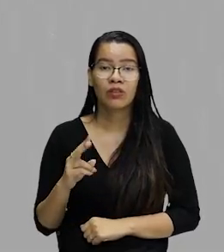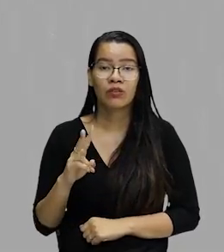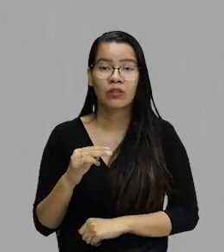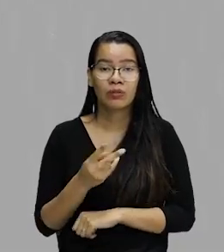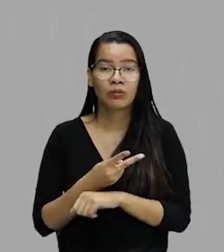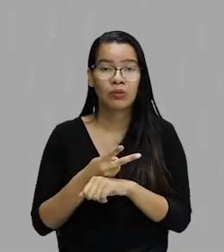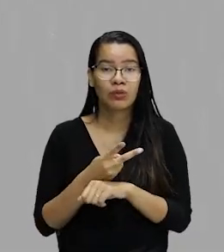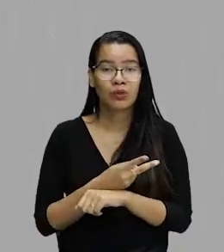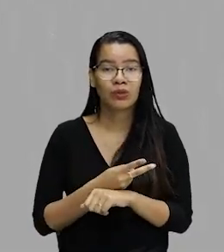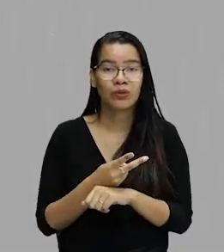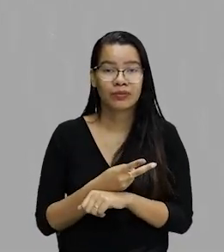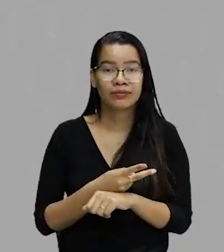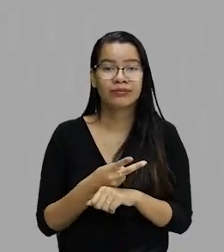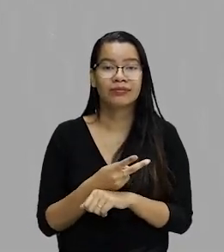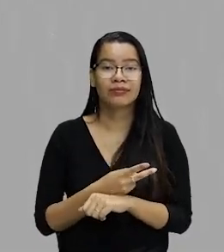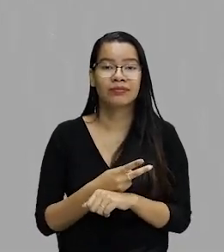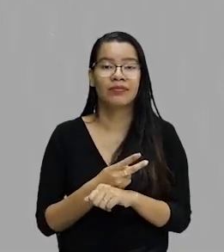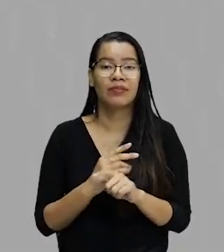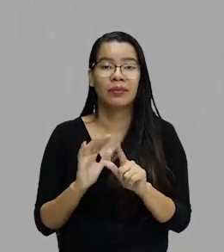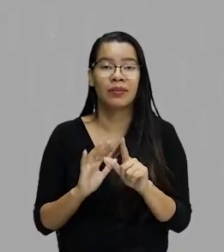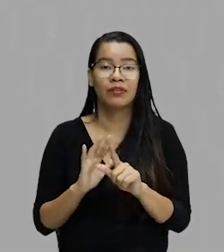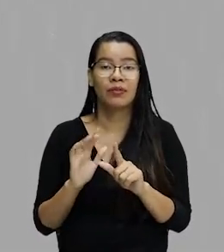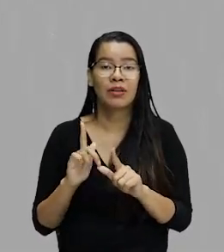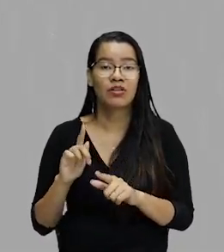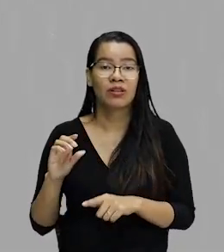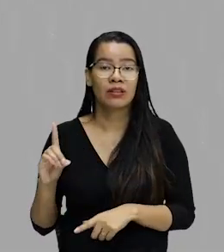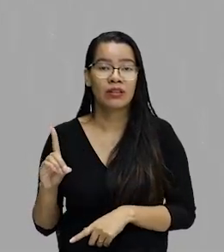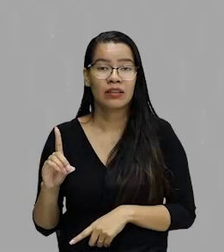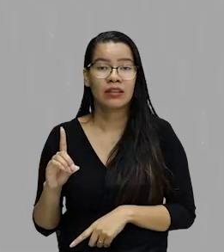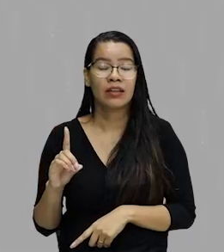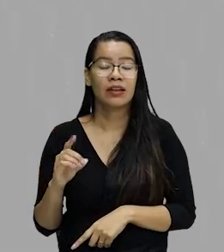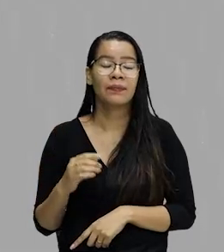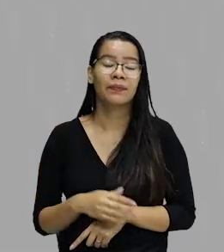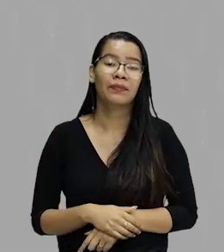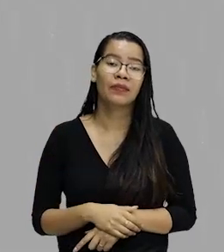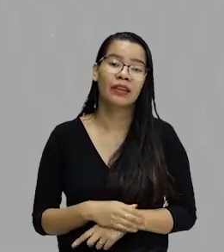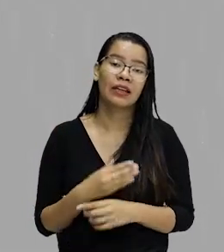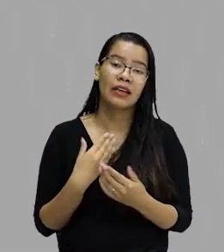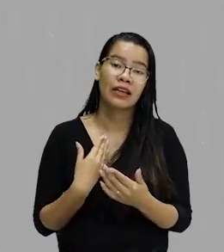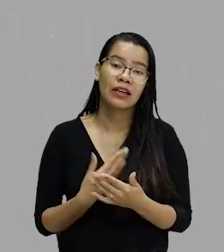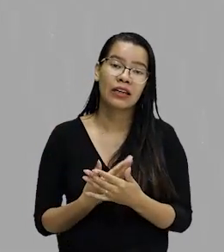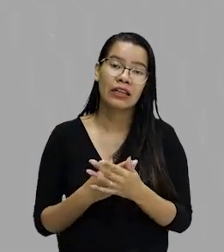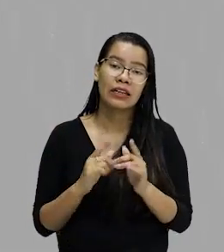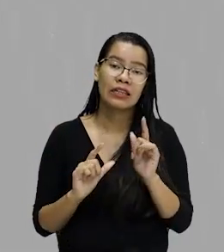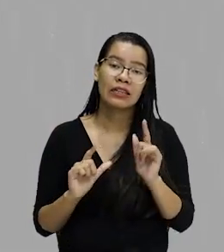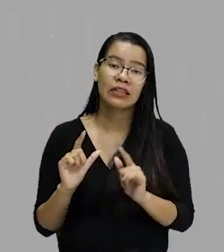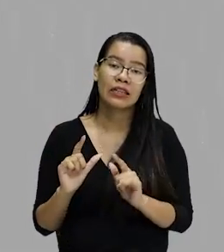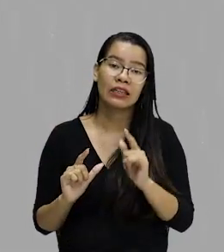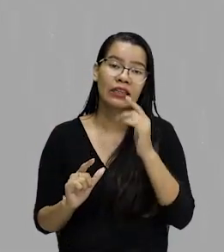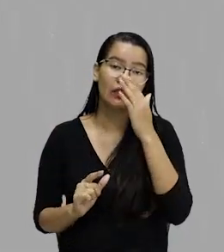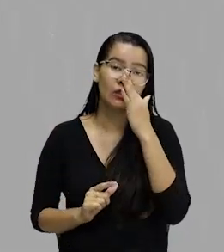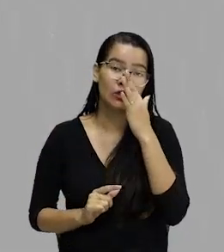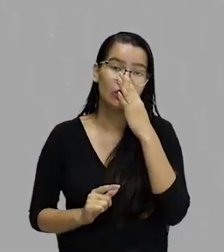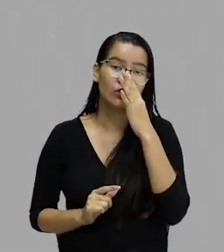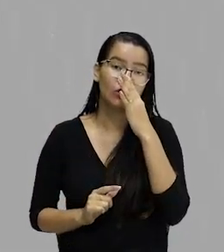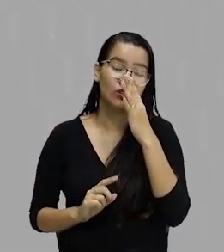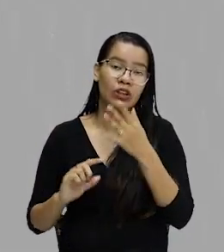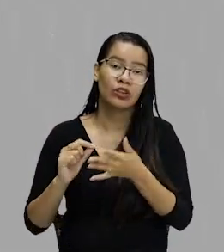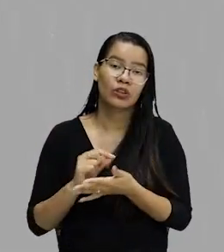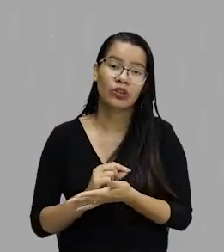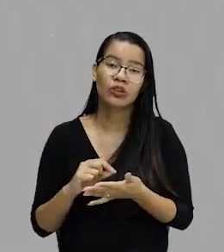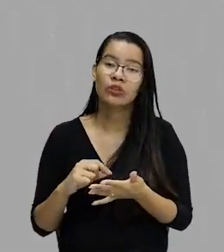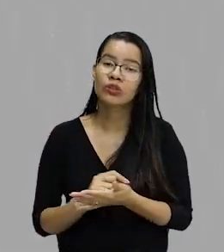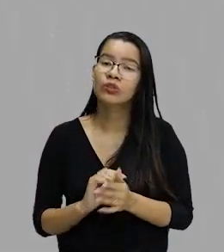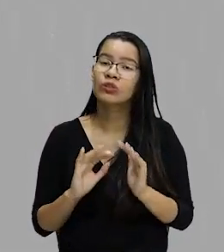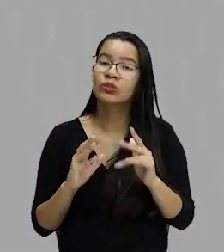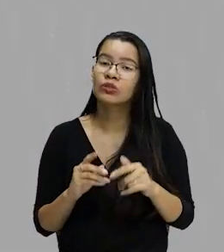lá, assiste a aula novamente, anota tudo direitinho, e aí tu vai perceber que, como eu estou falando